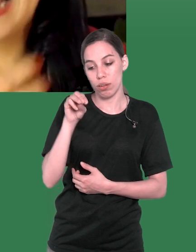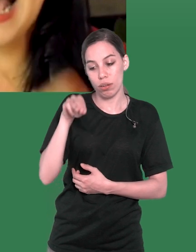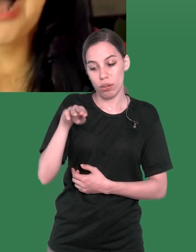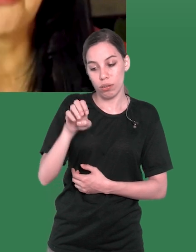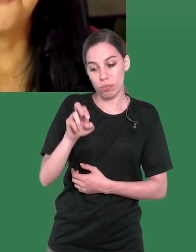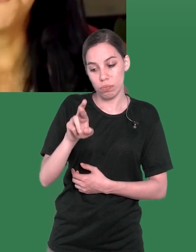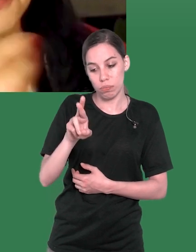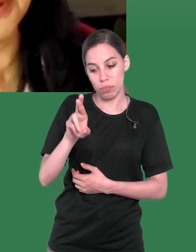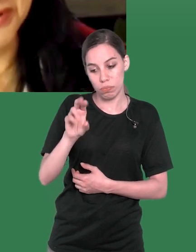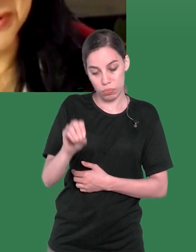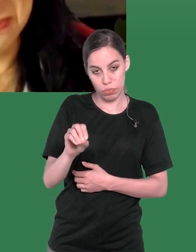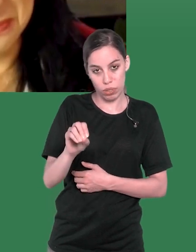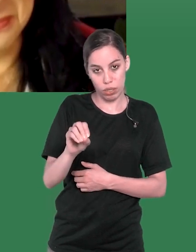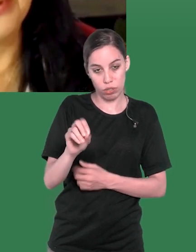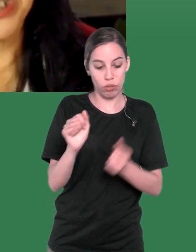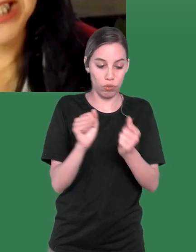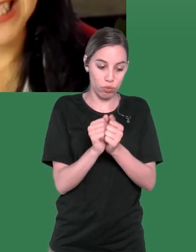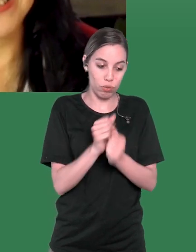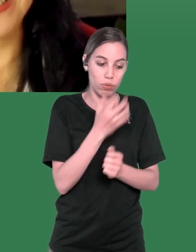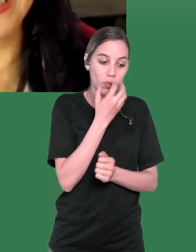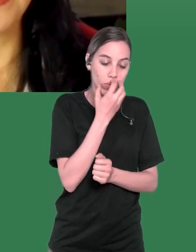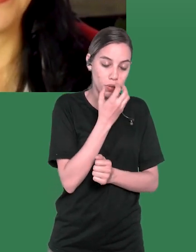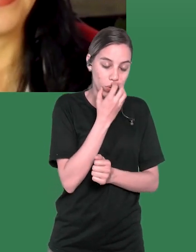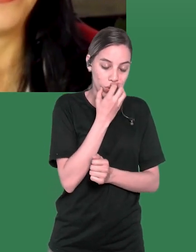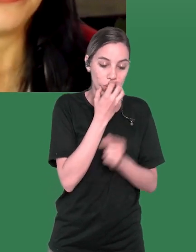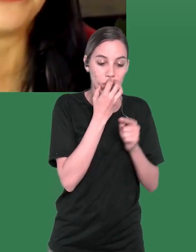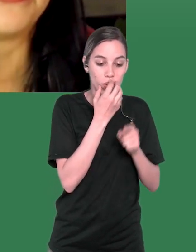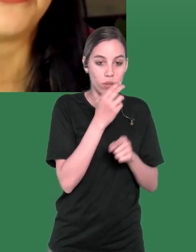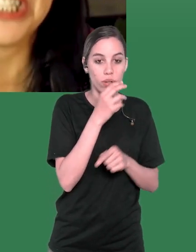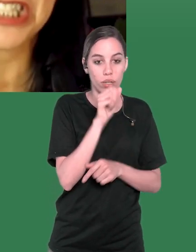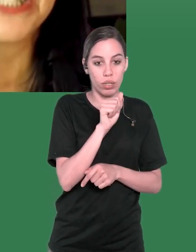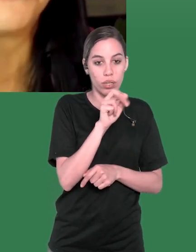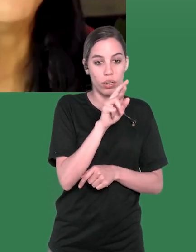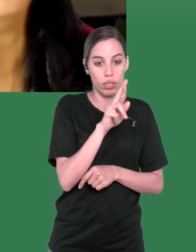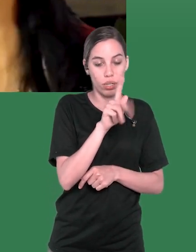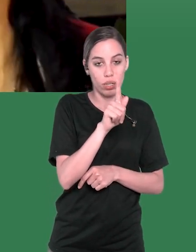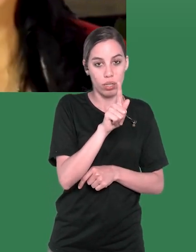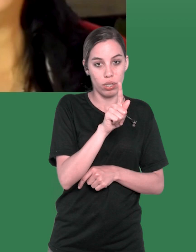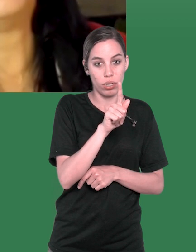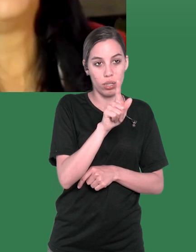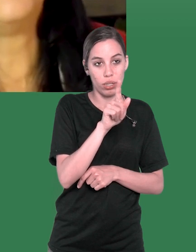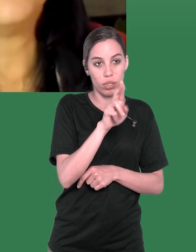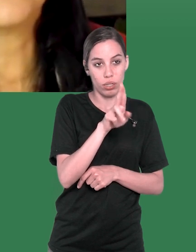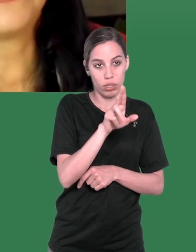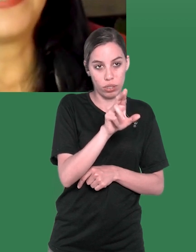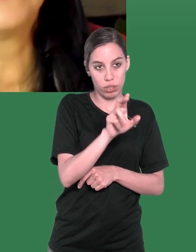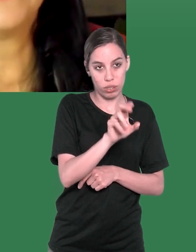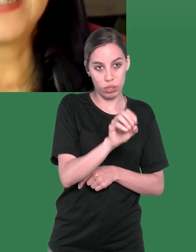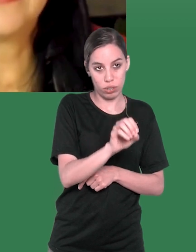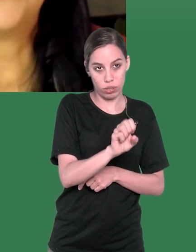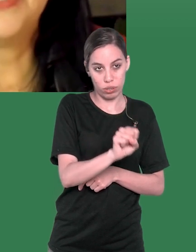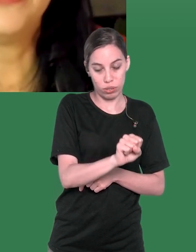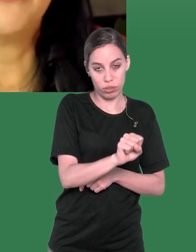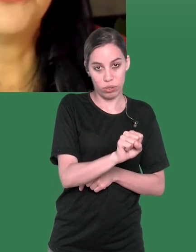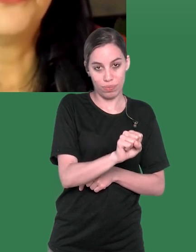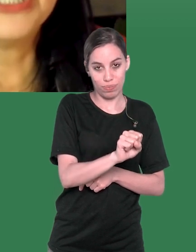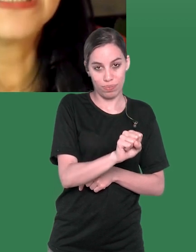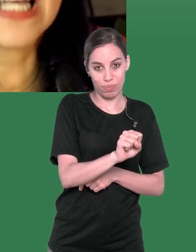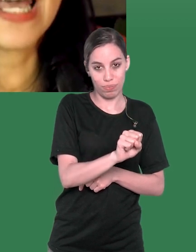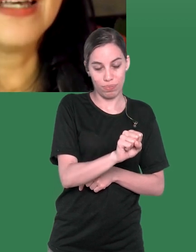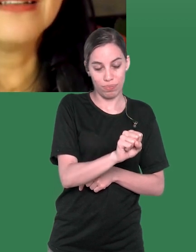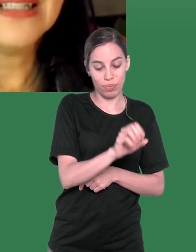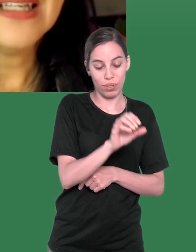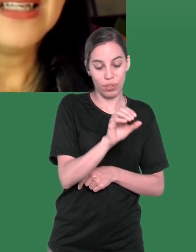cão Argos do Ulisses, né? do Odisseu. Está lá no